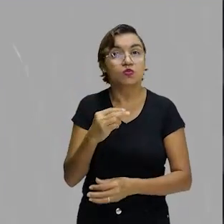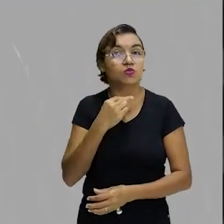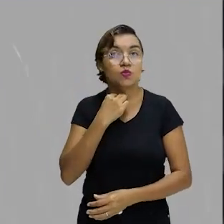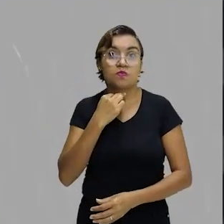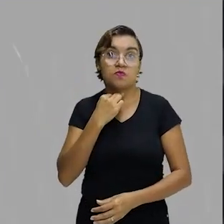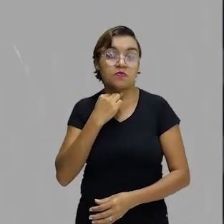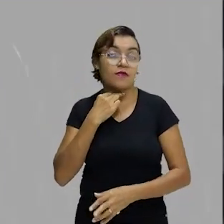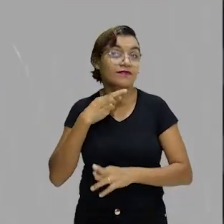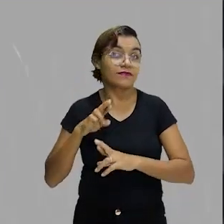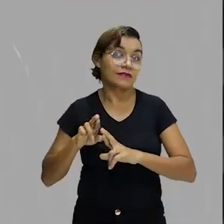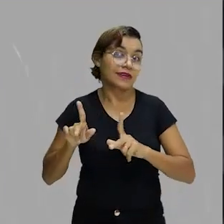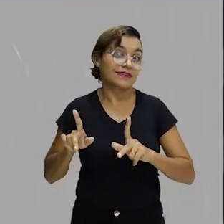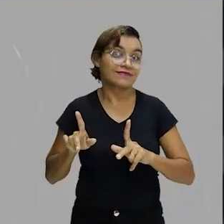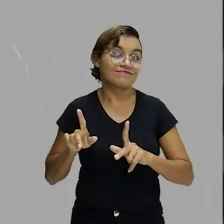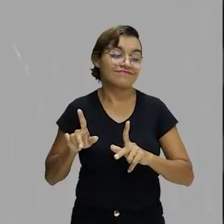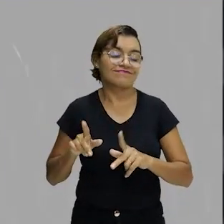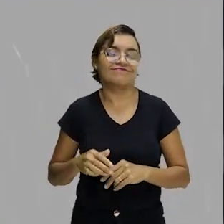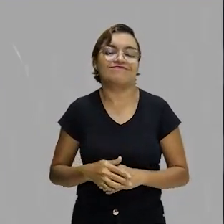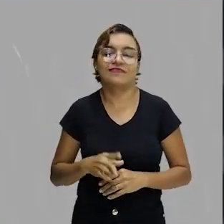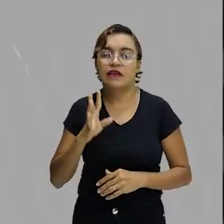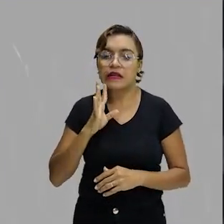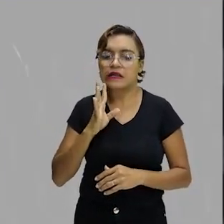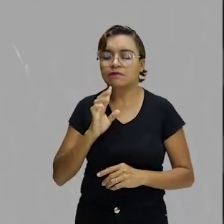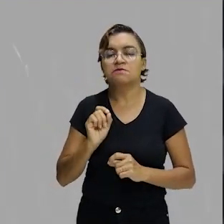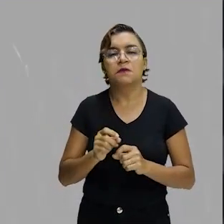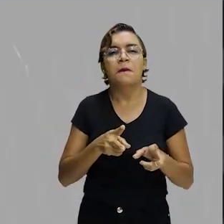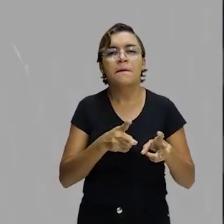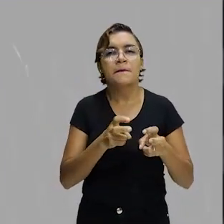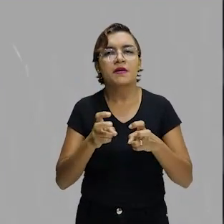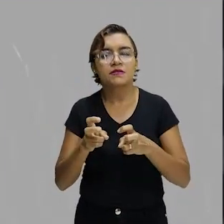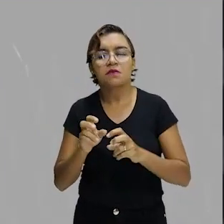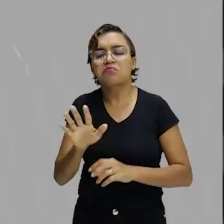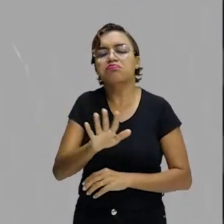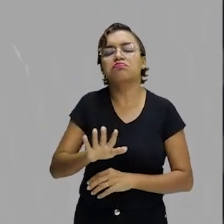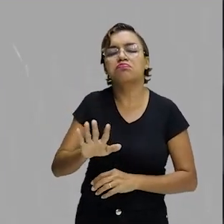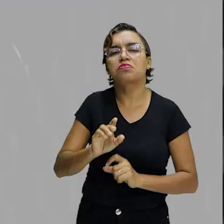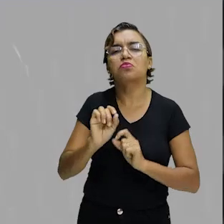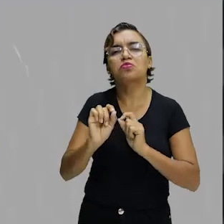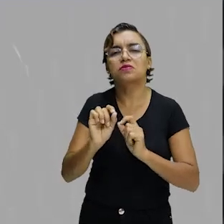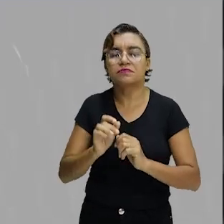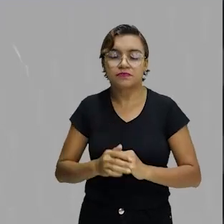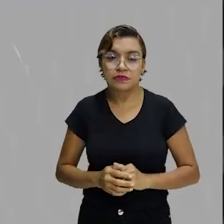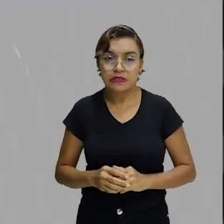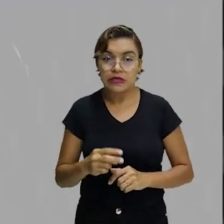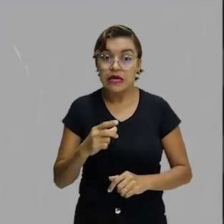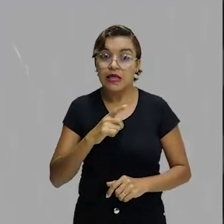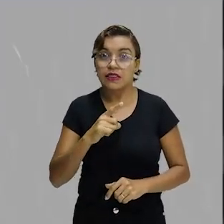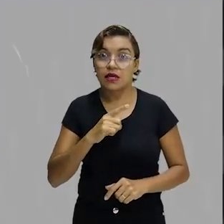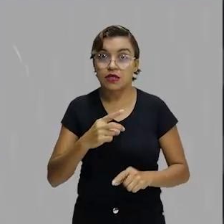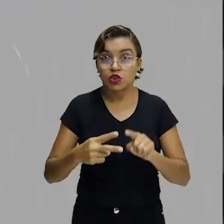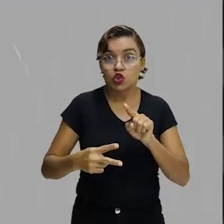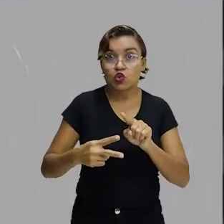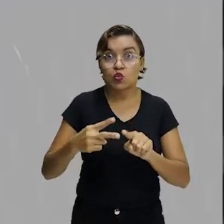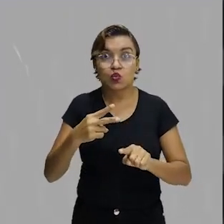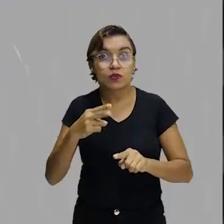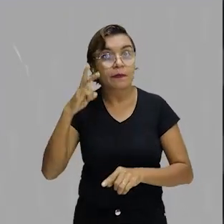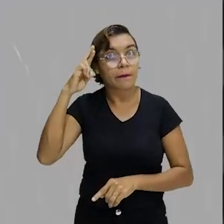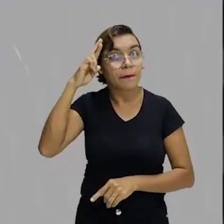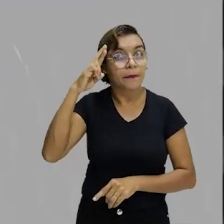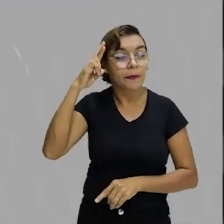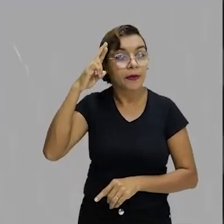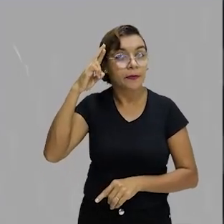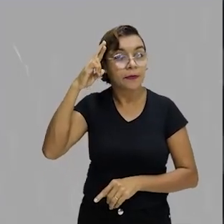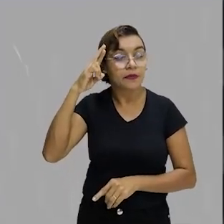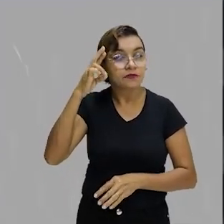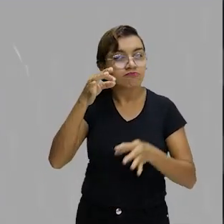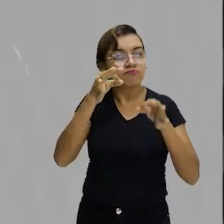negativa. Olha que coisa legal. O que é que eu percebo nesse silogismo? Eu tenho 2 premissas